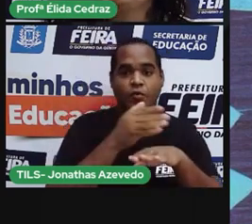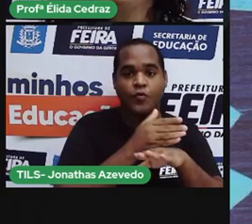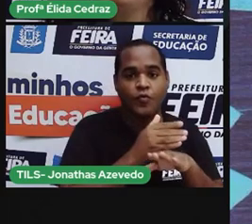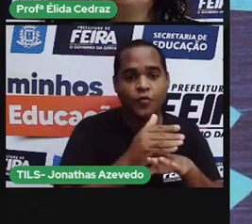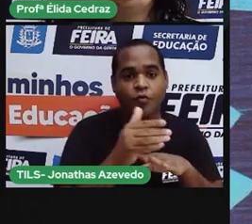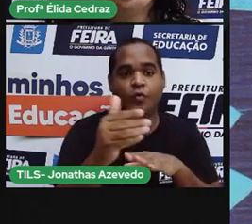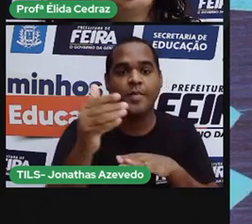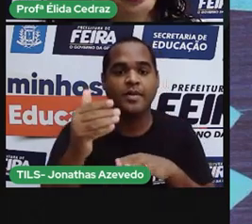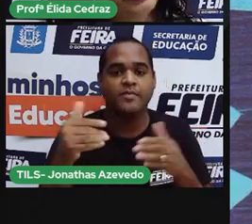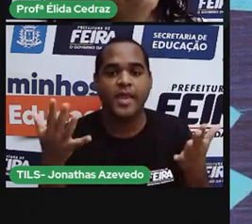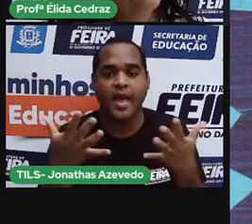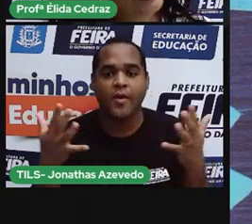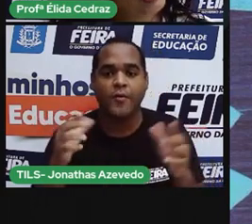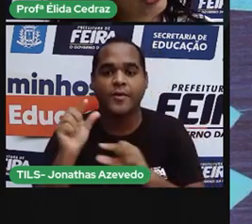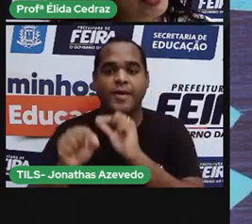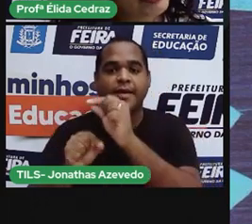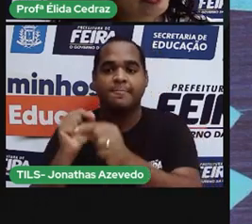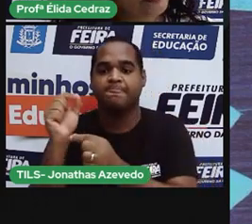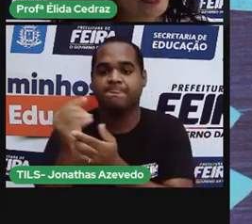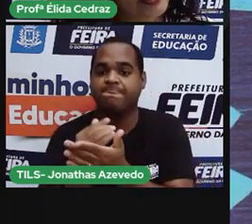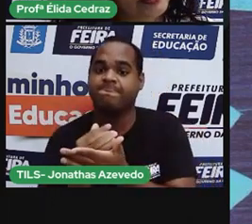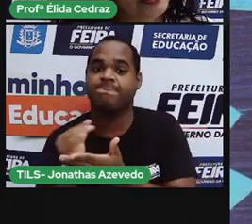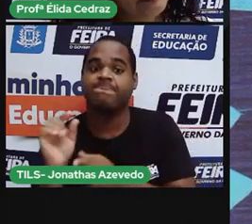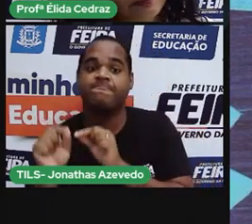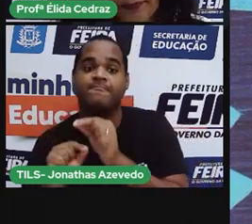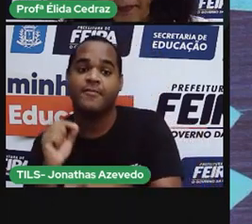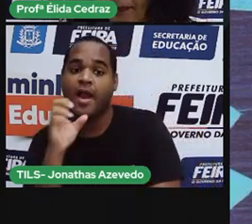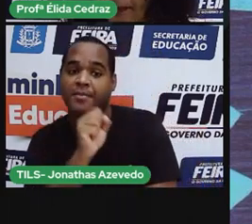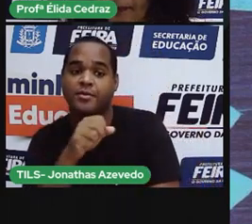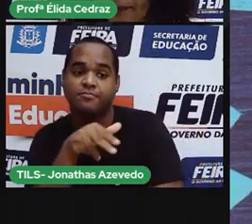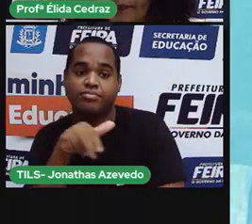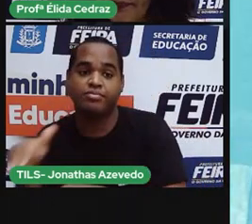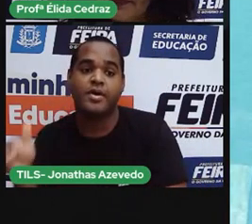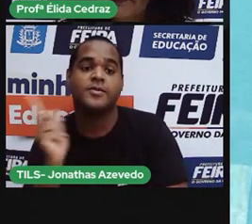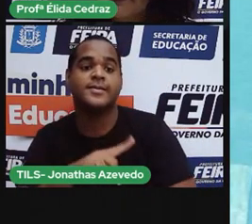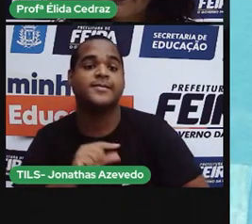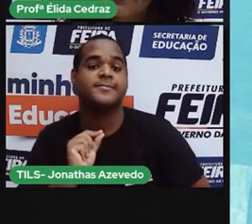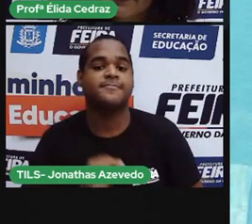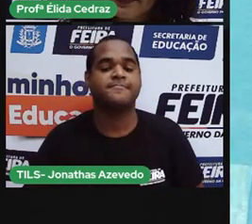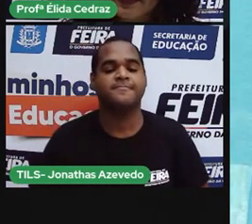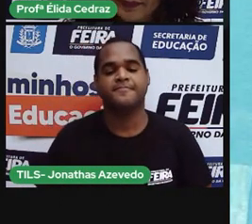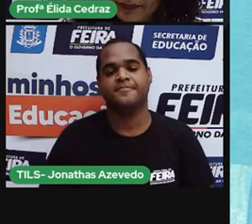quem será que agora está na frente dessa corrida?